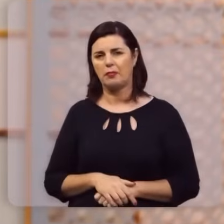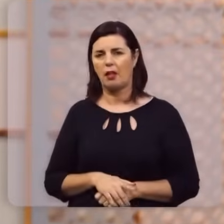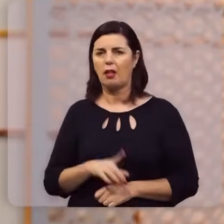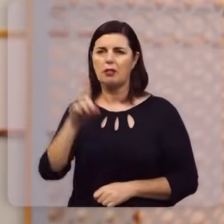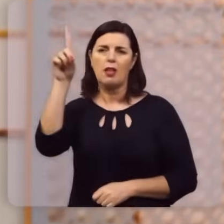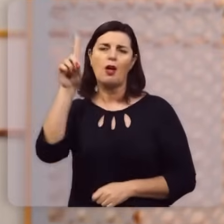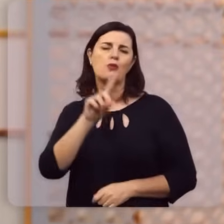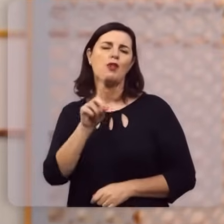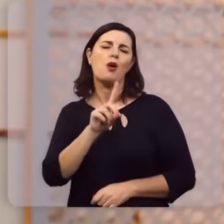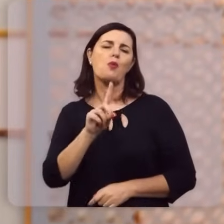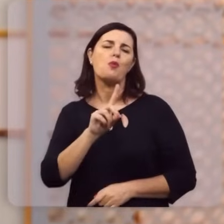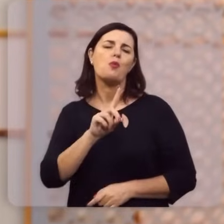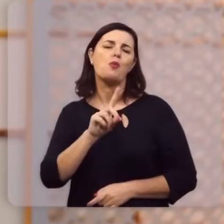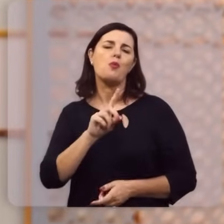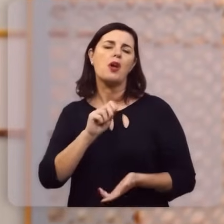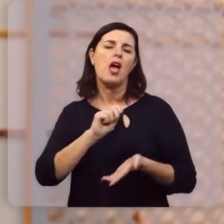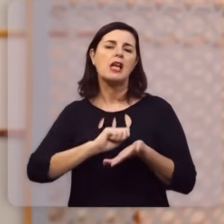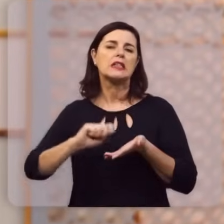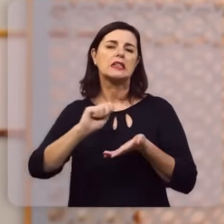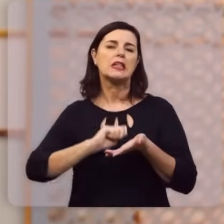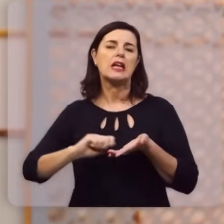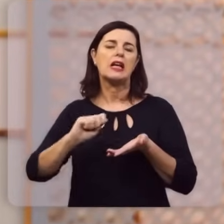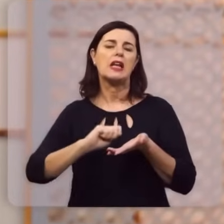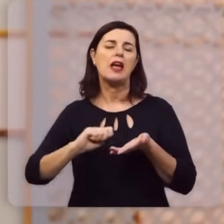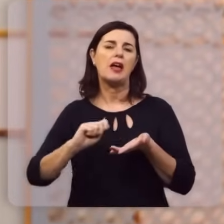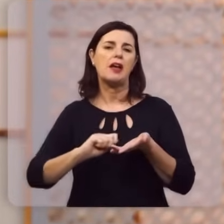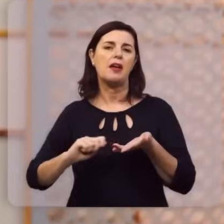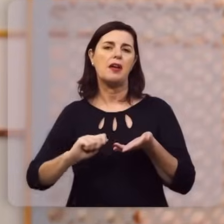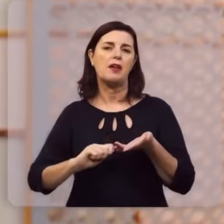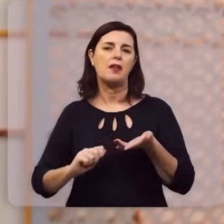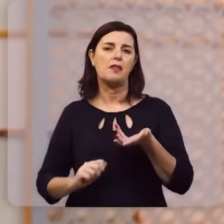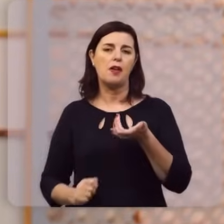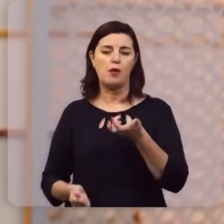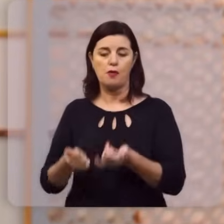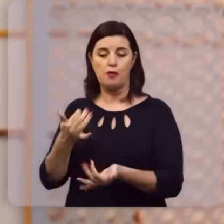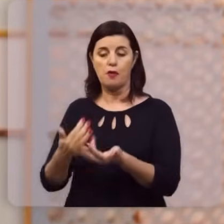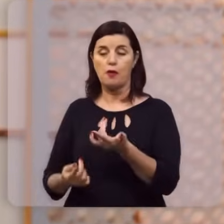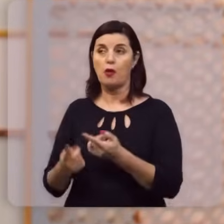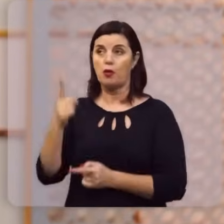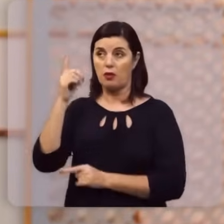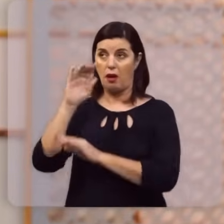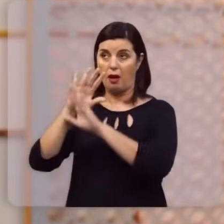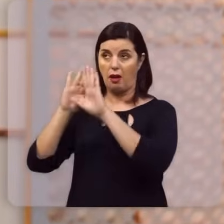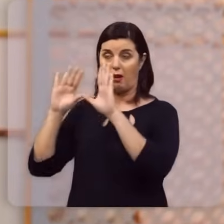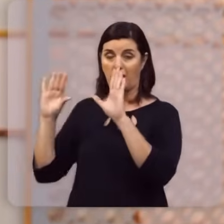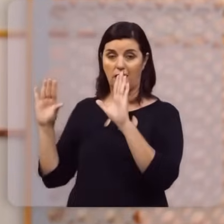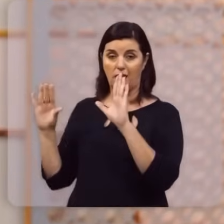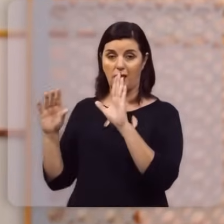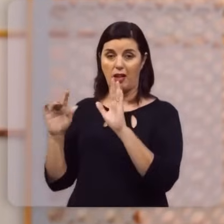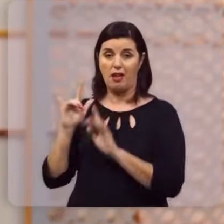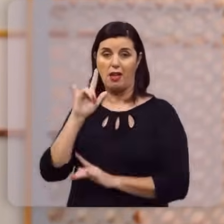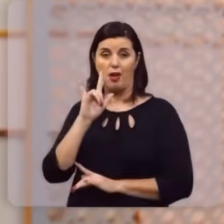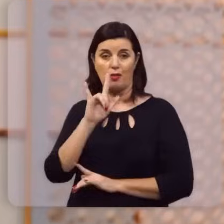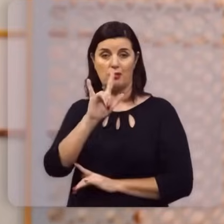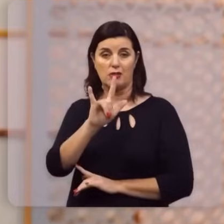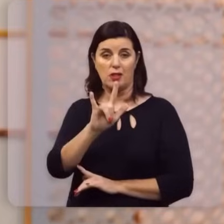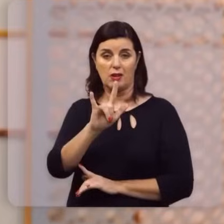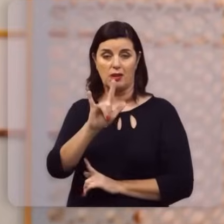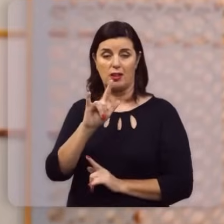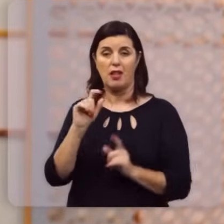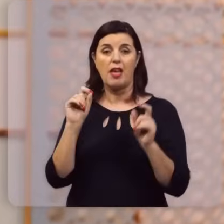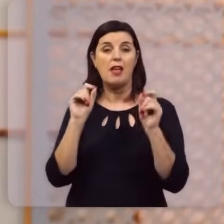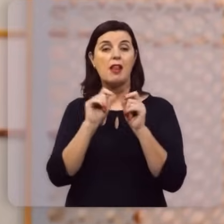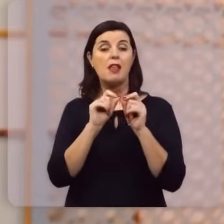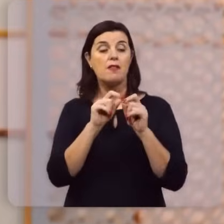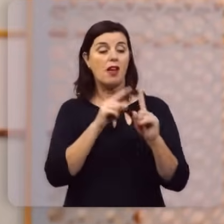Deus não escreveu em letras de fogo nas nuvens eu te amo ele